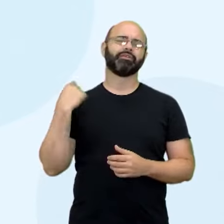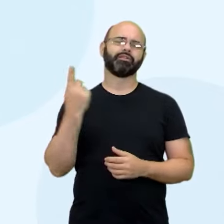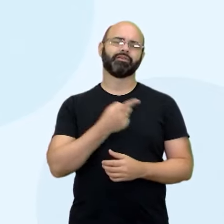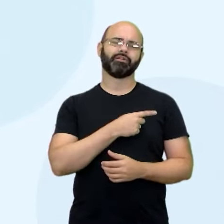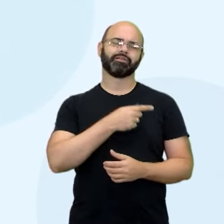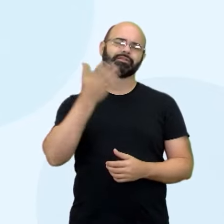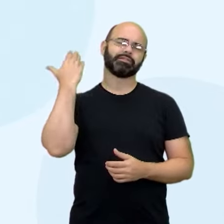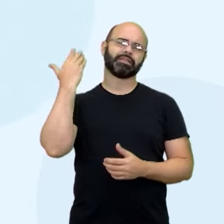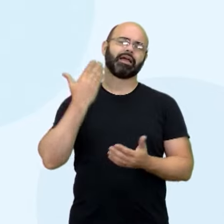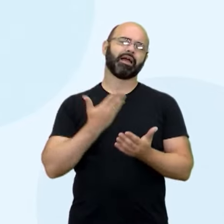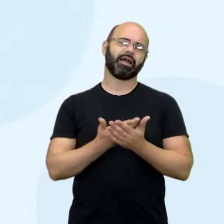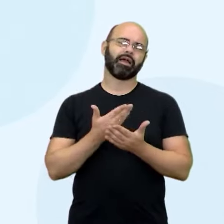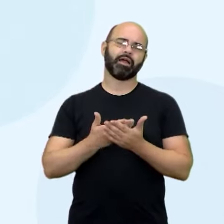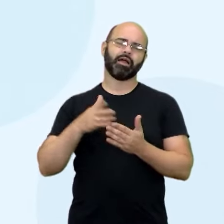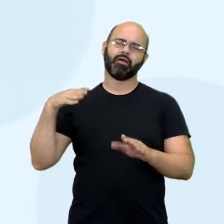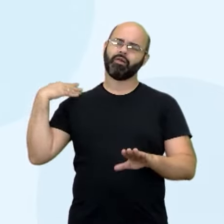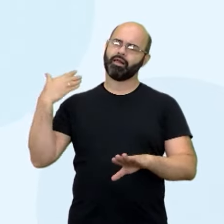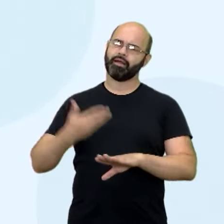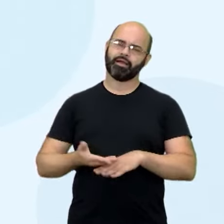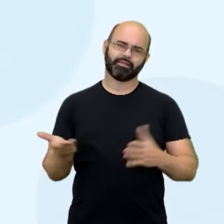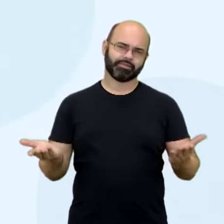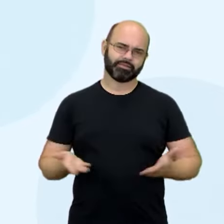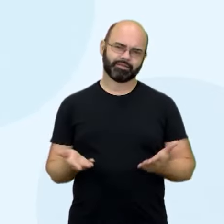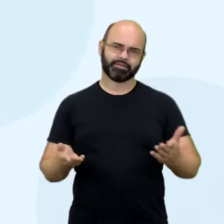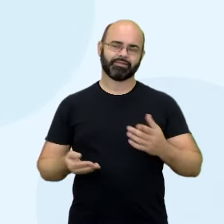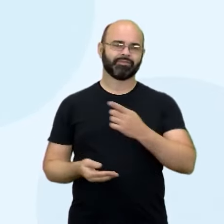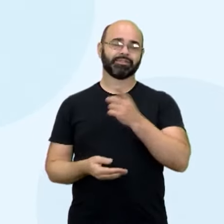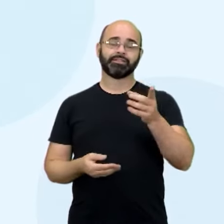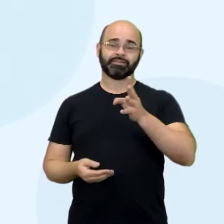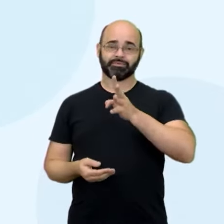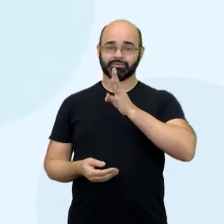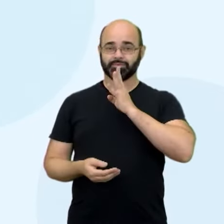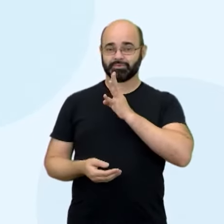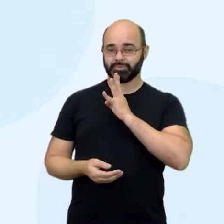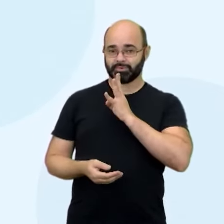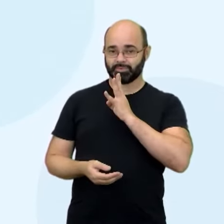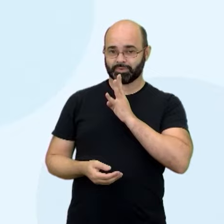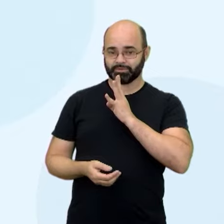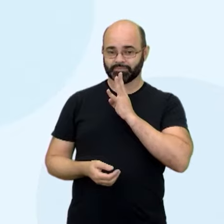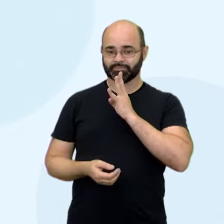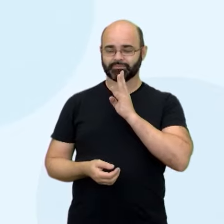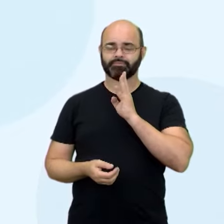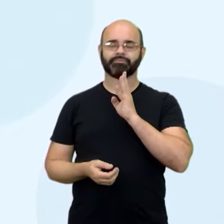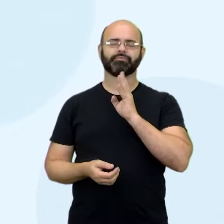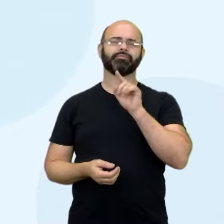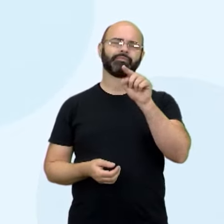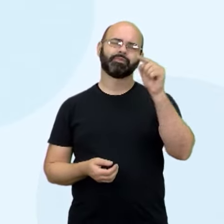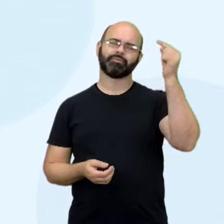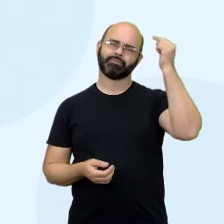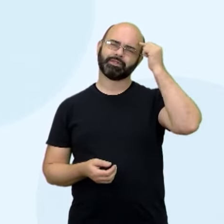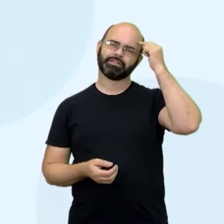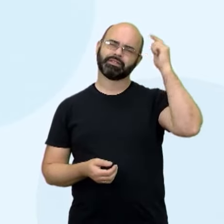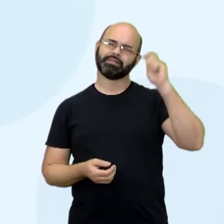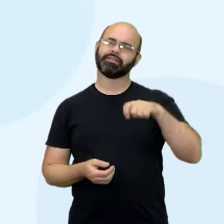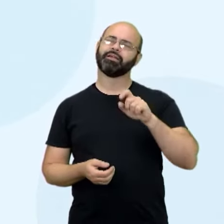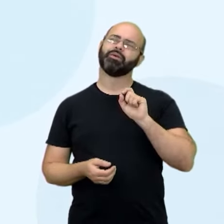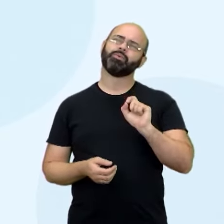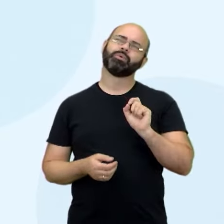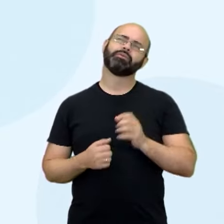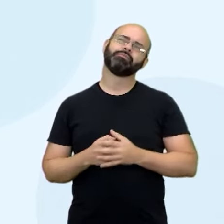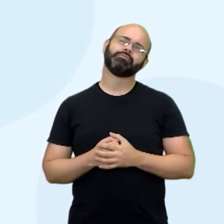até agora, de acordo com os seus conhecimentos, o que você consegue pensar ou diferenciar